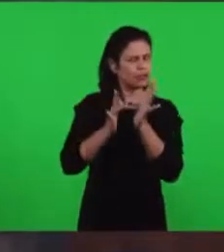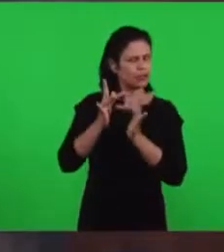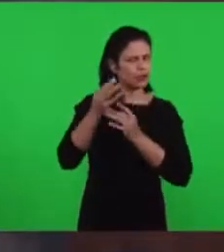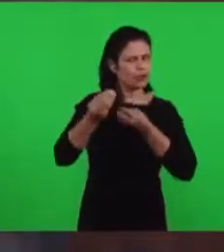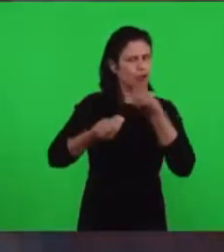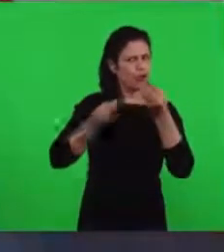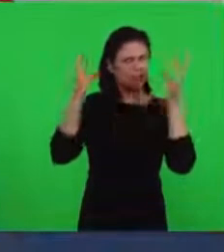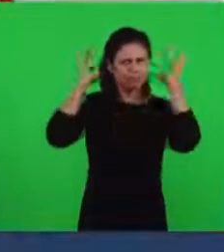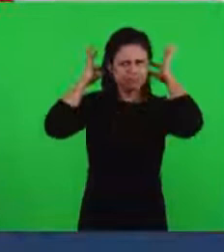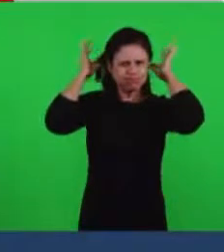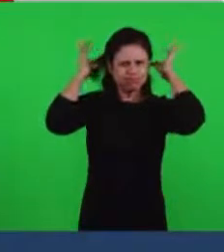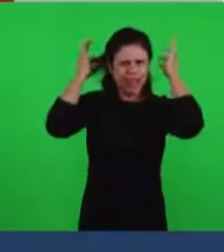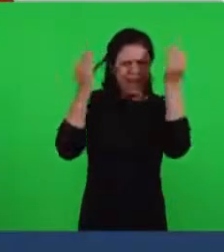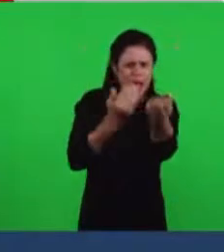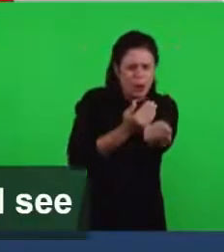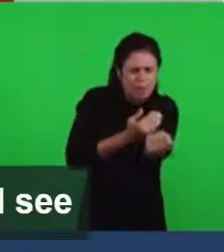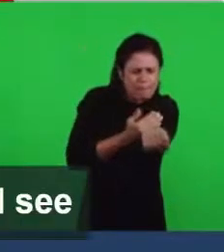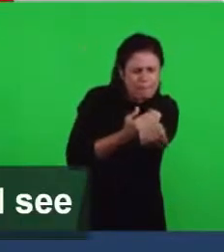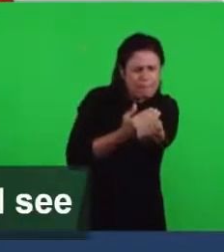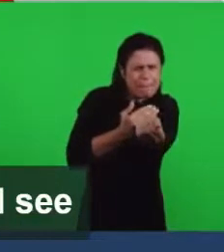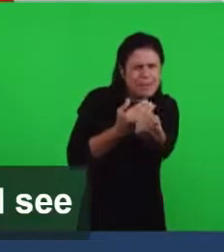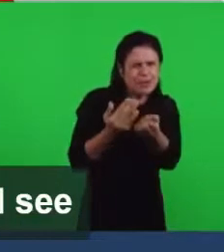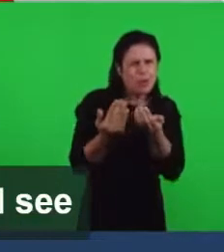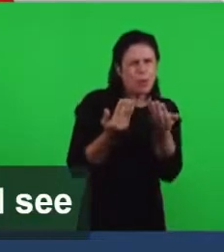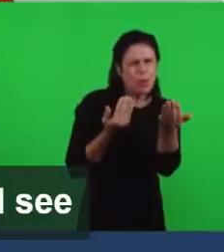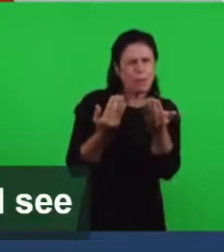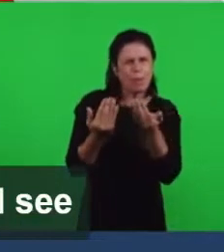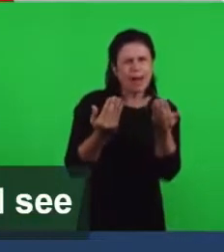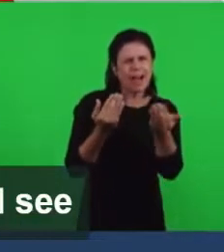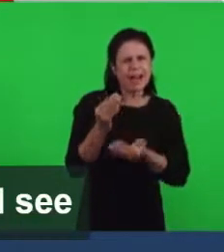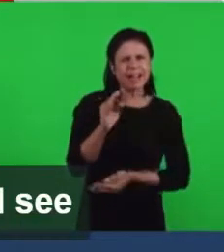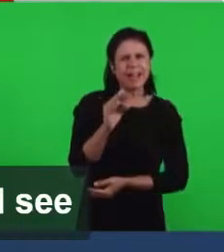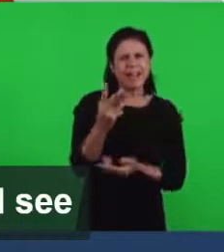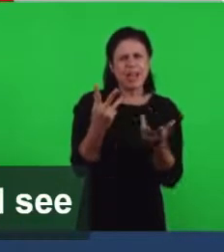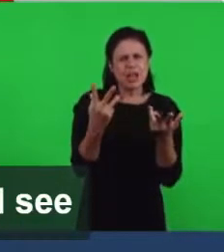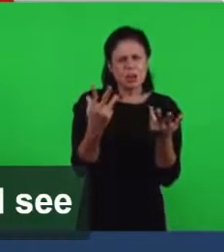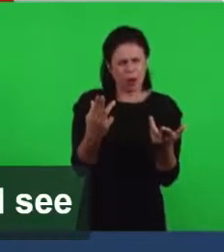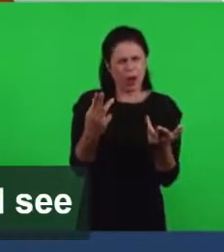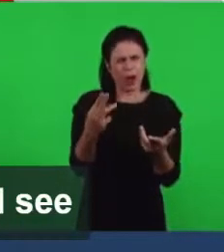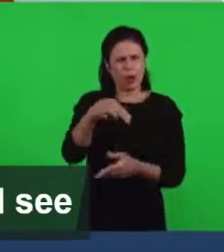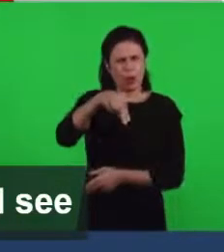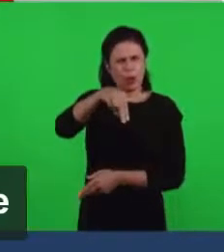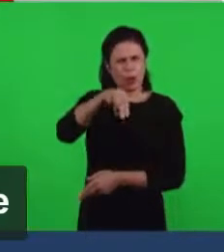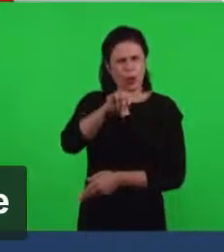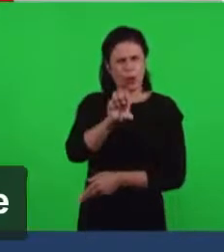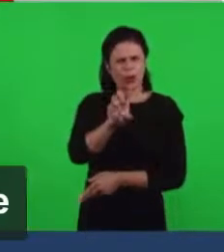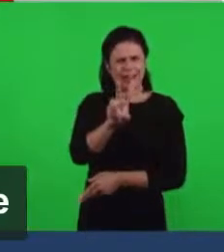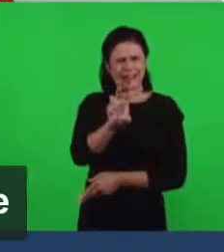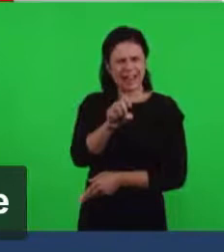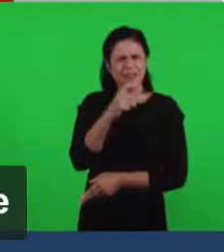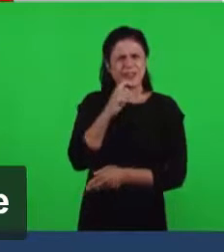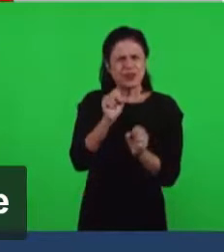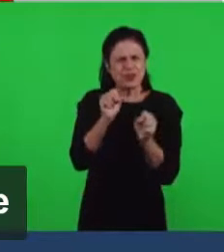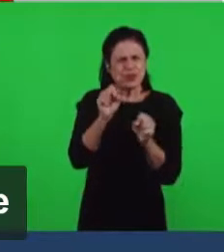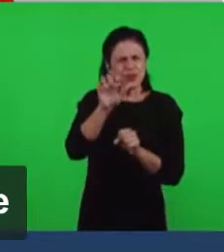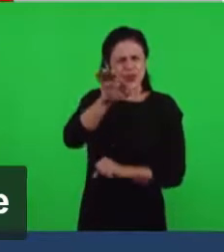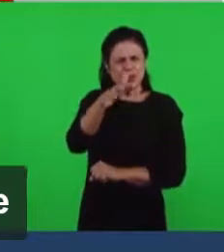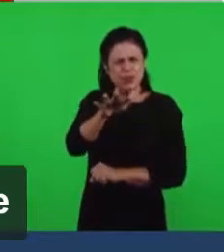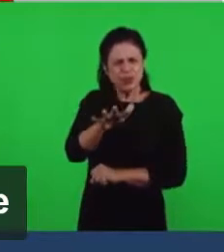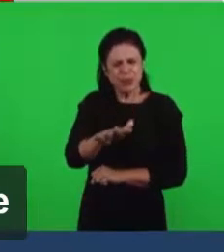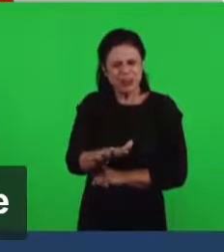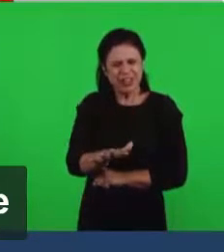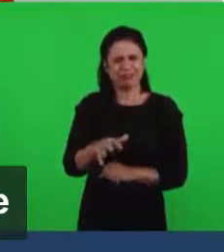brancos como lã branca como a neve então gastou 14 os irmãos governo gastou 14 ea sua